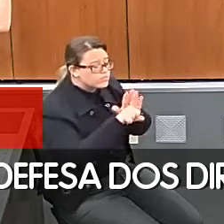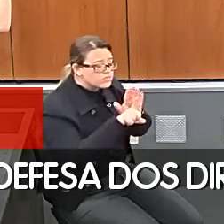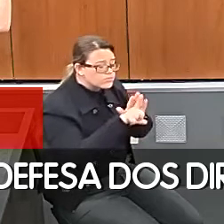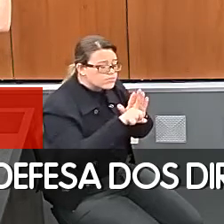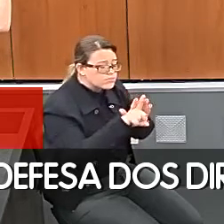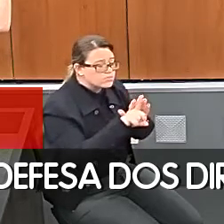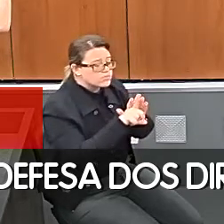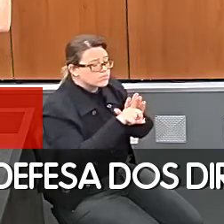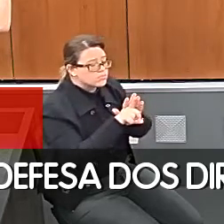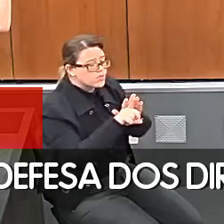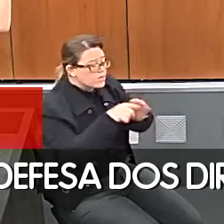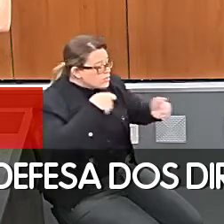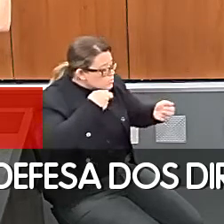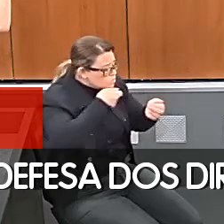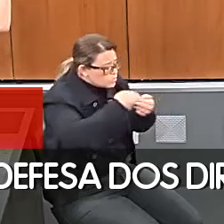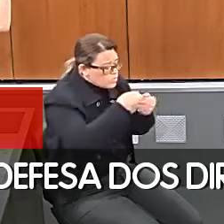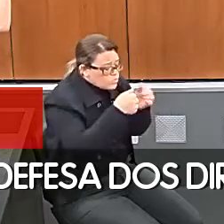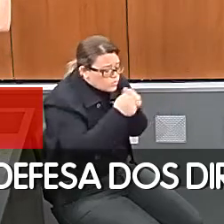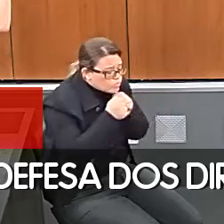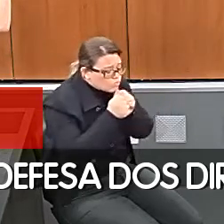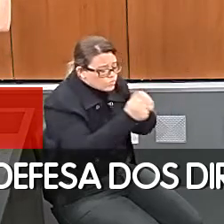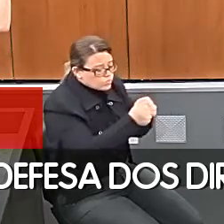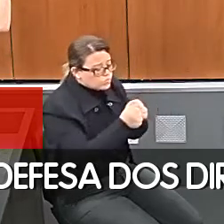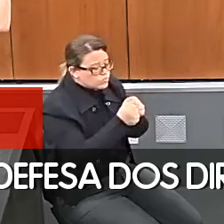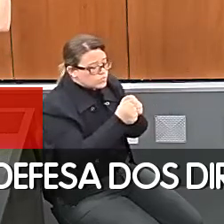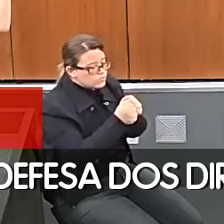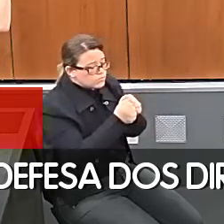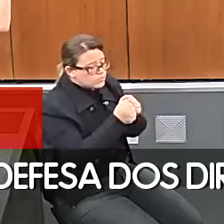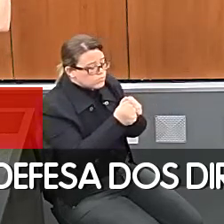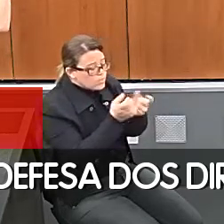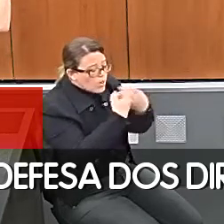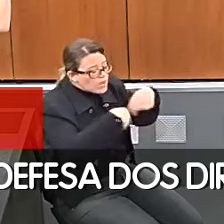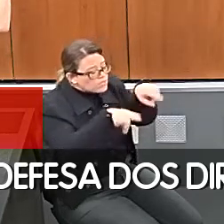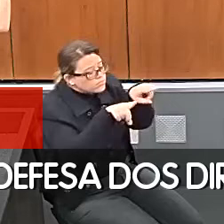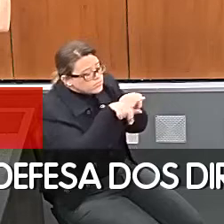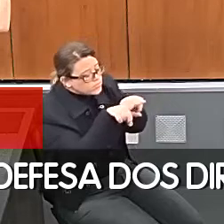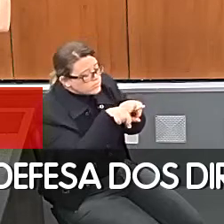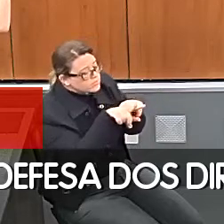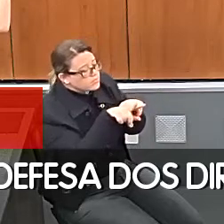apoiando essas pessoas e a associação de